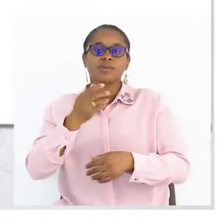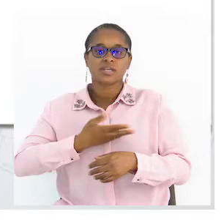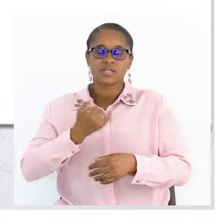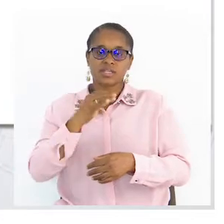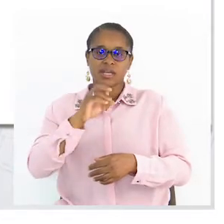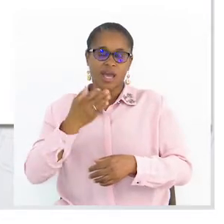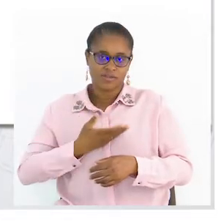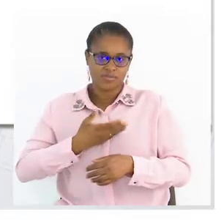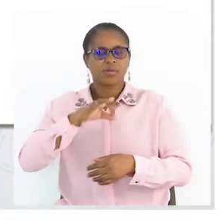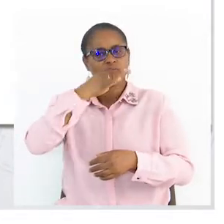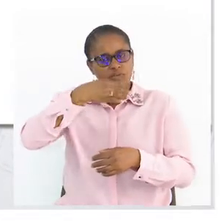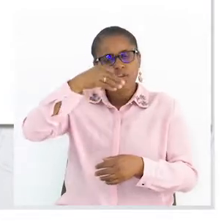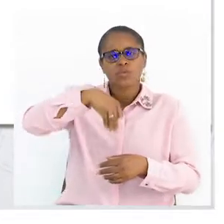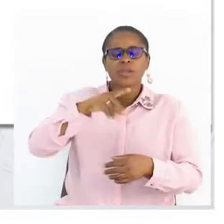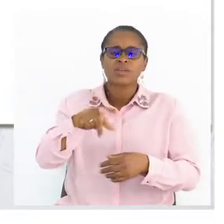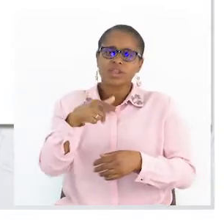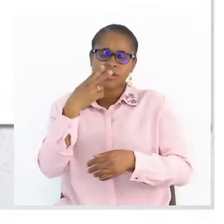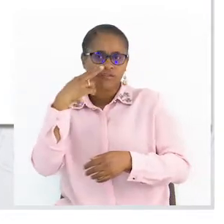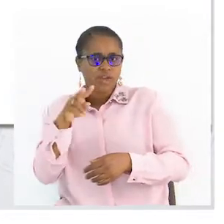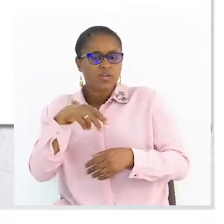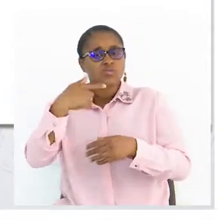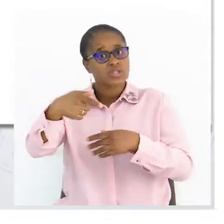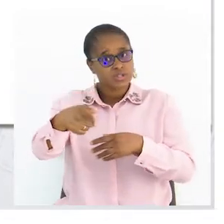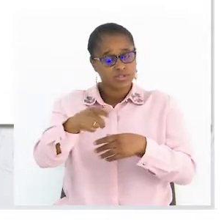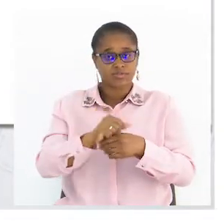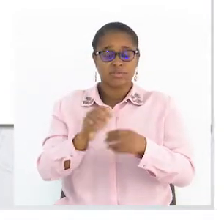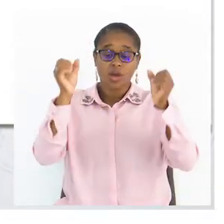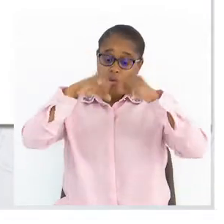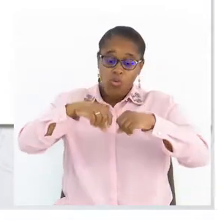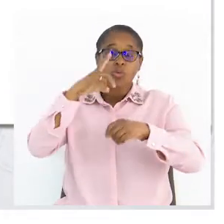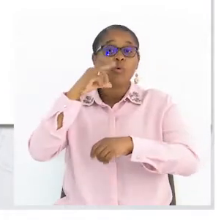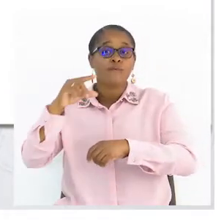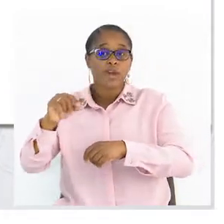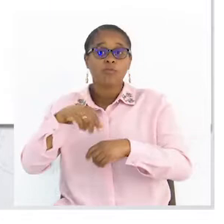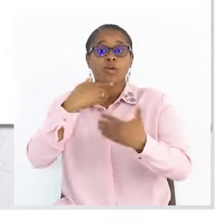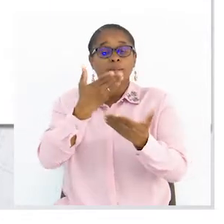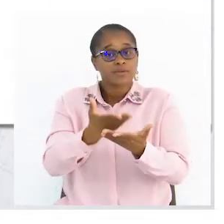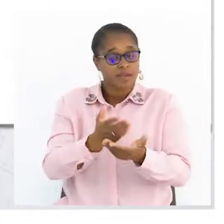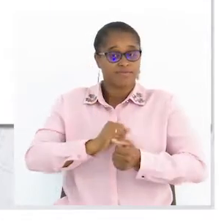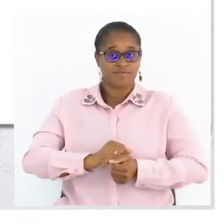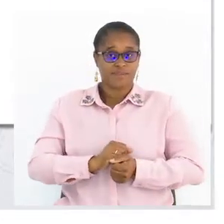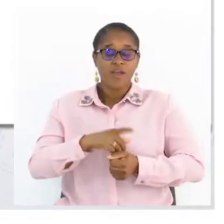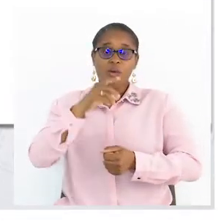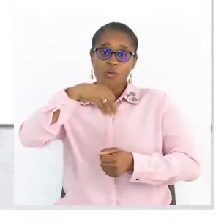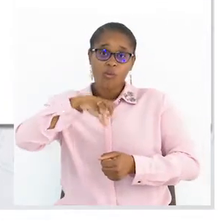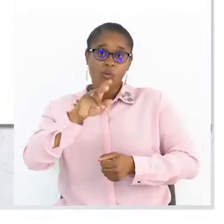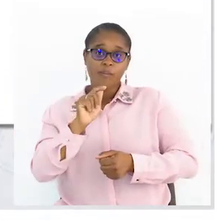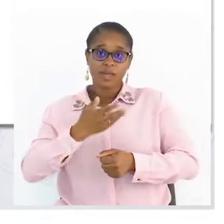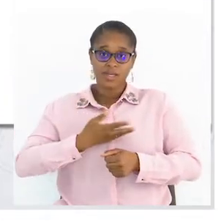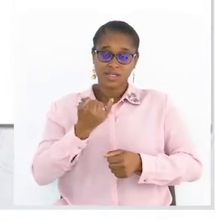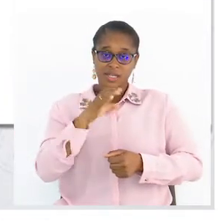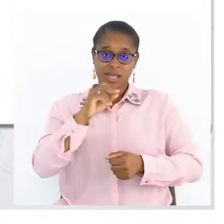do predicado, temos é que ver o seguinte: de acordo com o verbo que o representa, o predicado pode